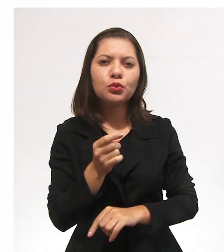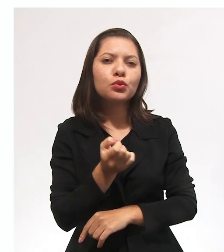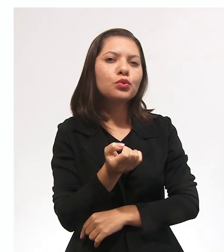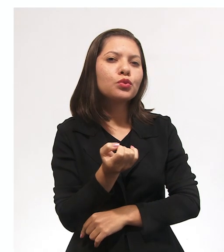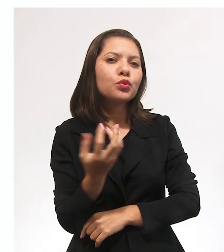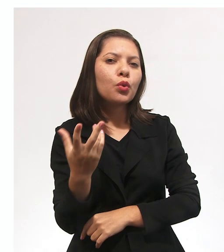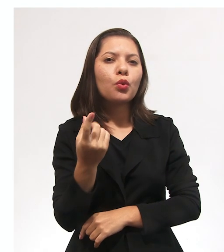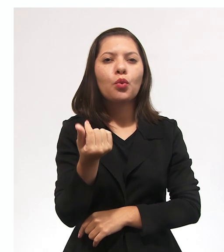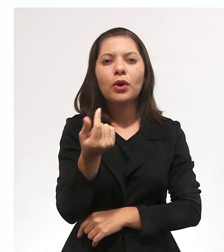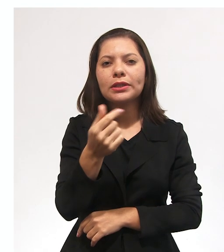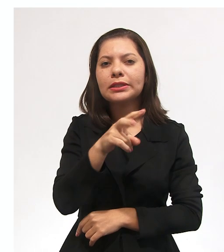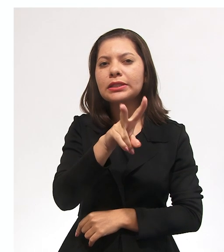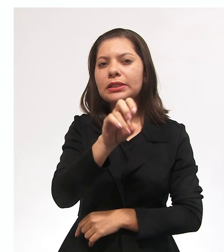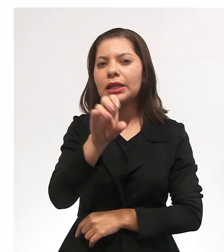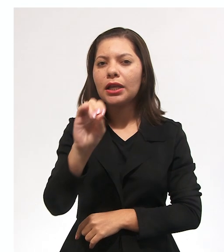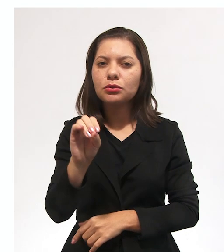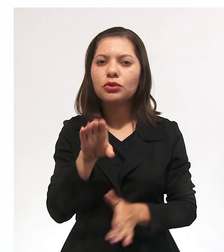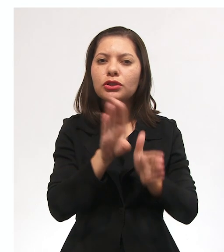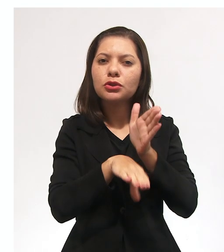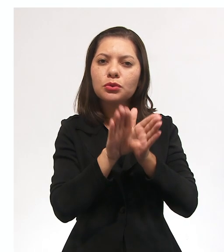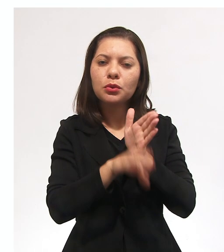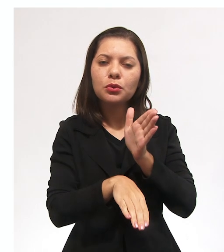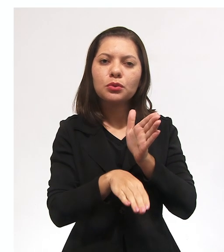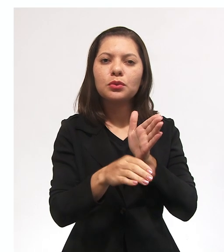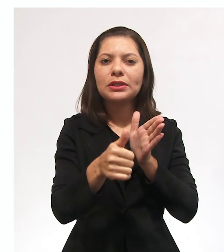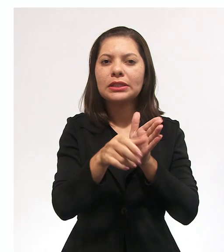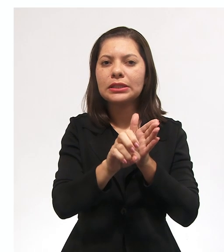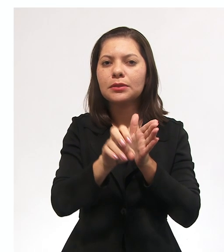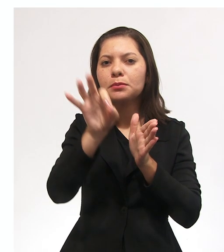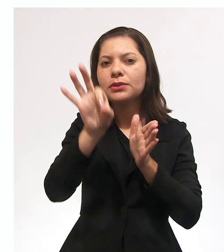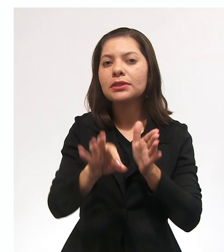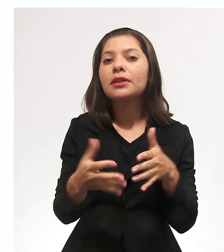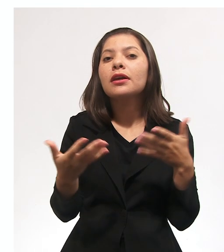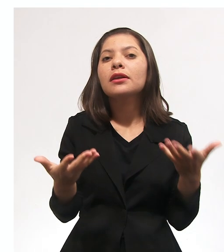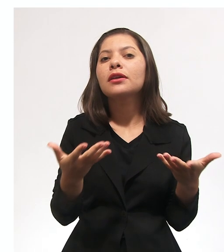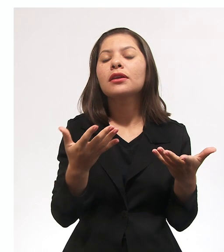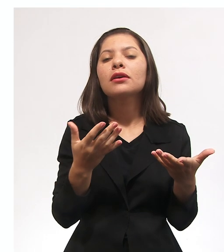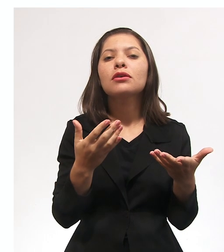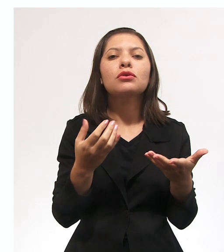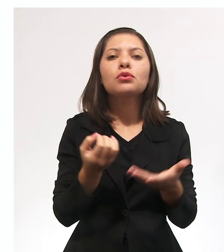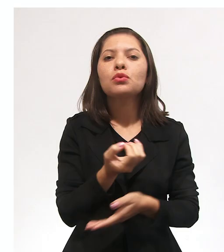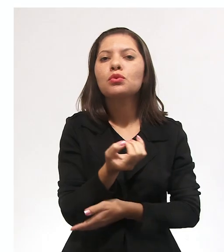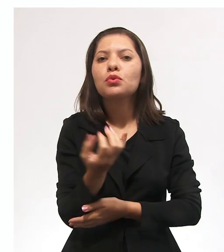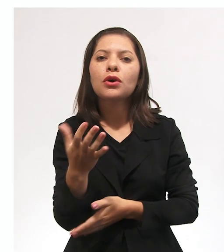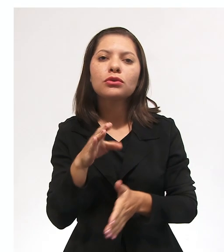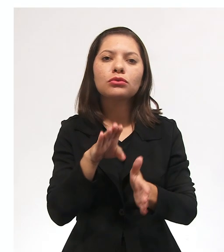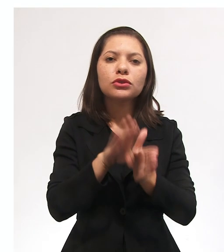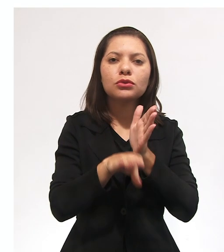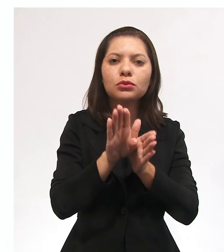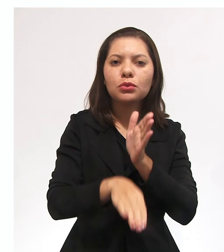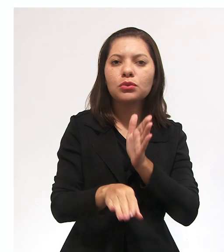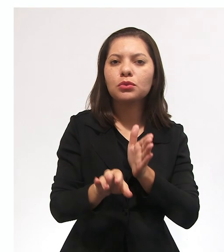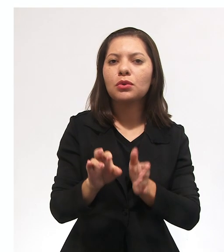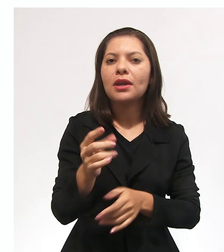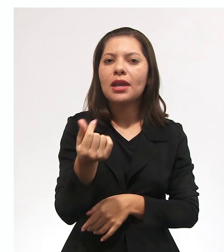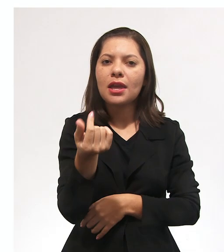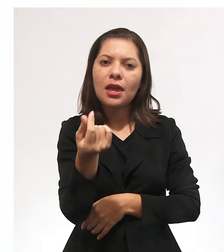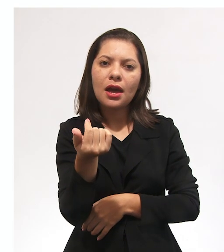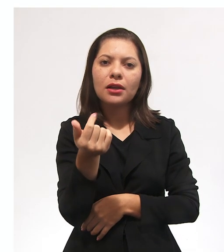R$500 e eu vou ter 15% de desconto. E eu quiser saber quanto é que eu vou ter de desconto em reais, qual vai